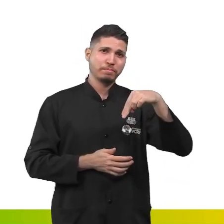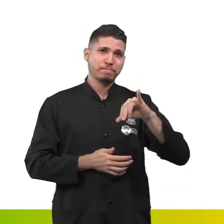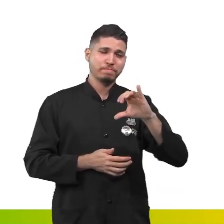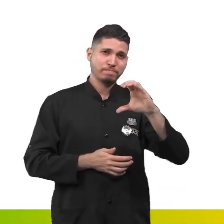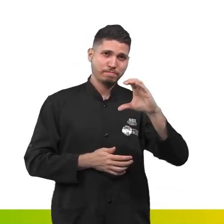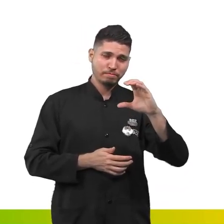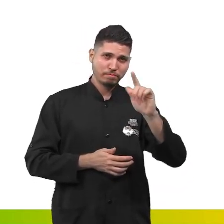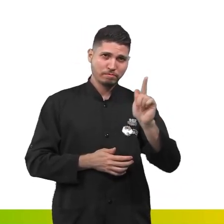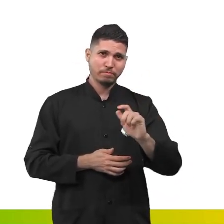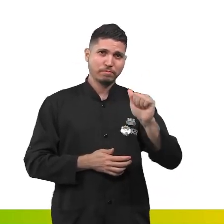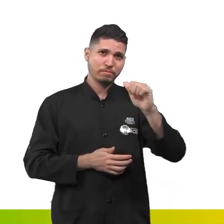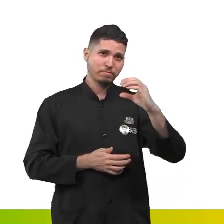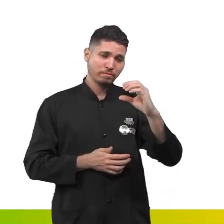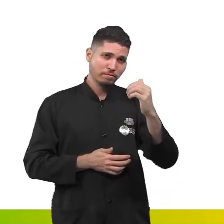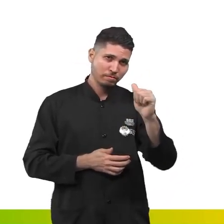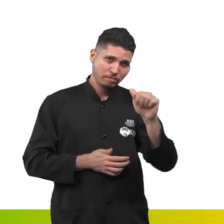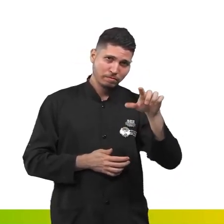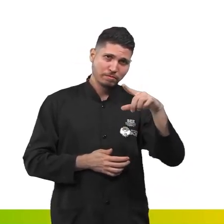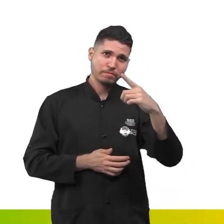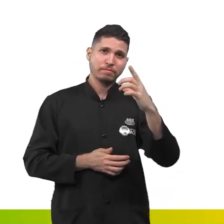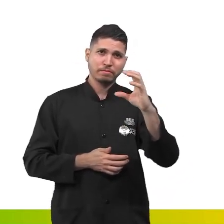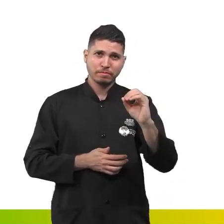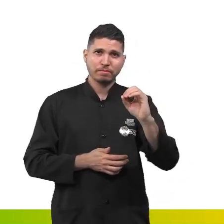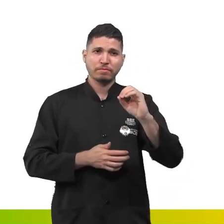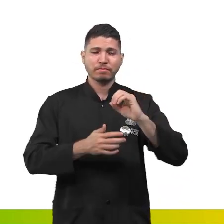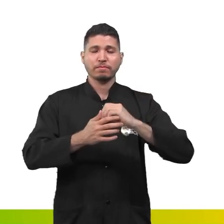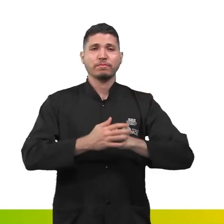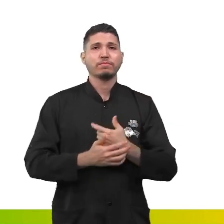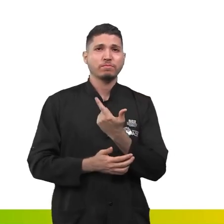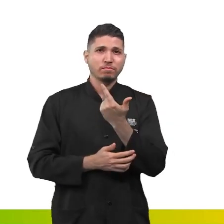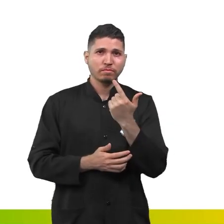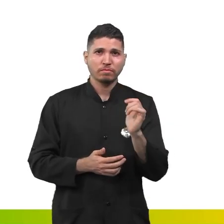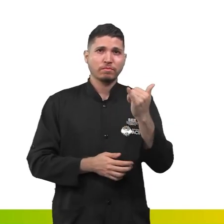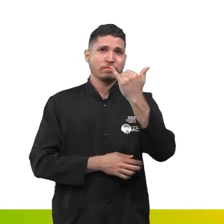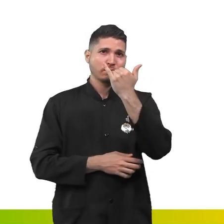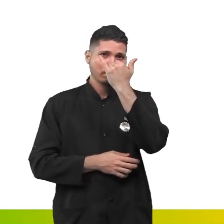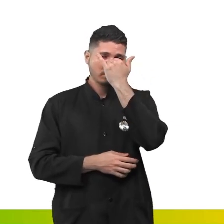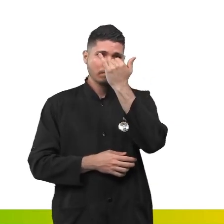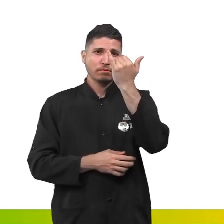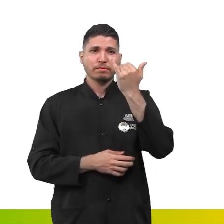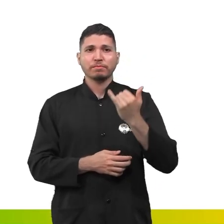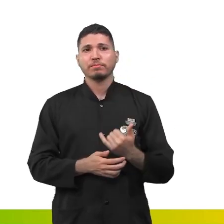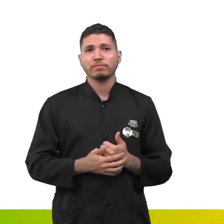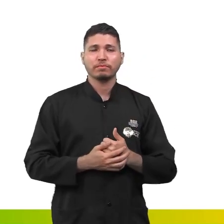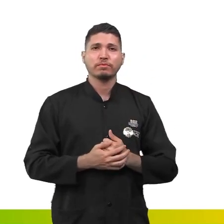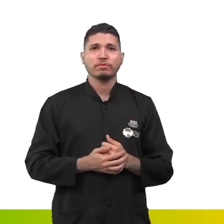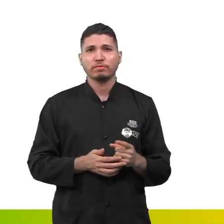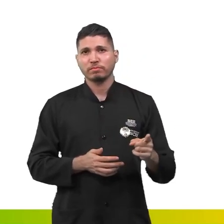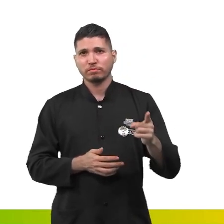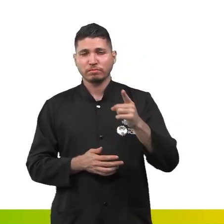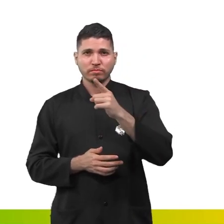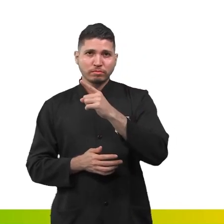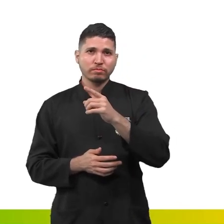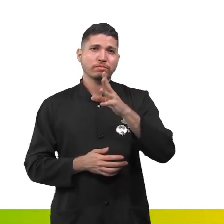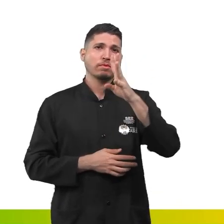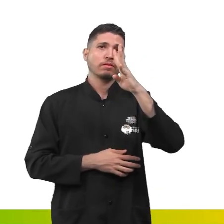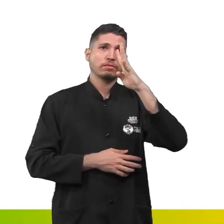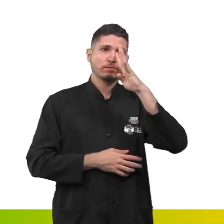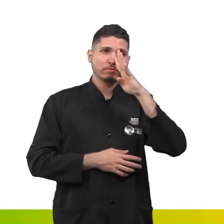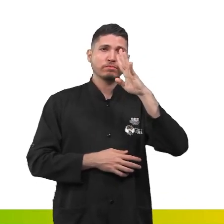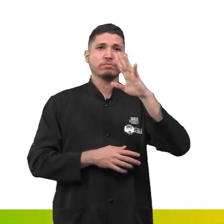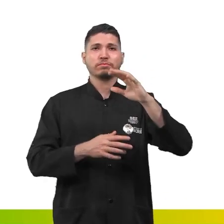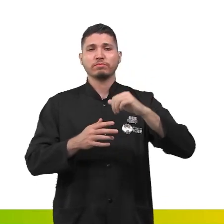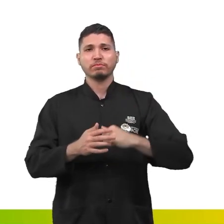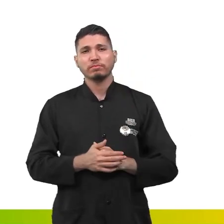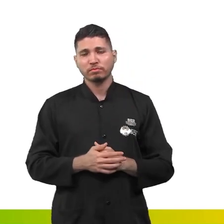que foram afetadas. Outro desastre aí, pessoal, a qual vocês com certeza já ouviram falar, o desastre